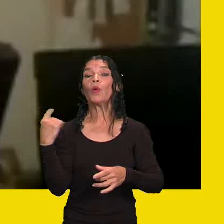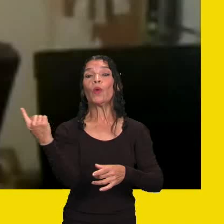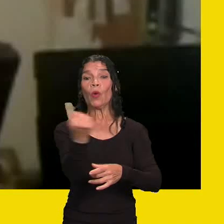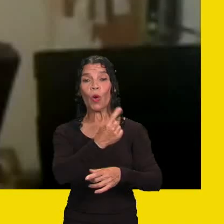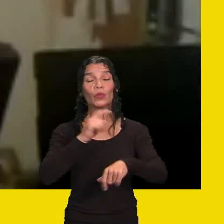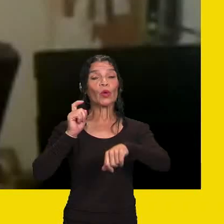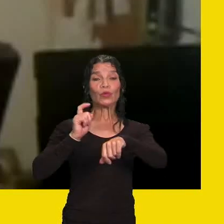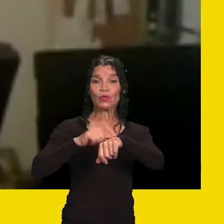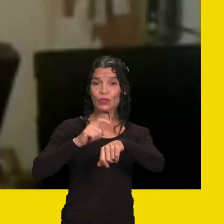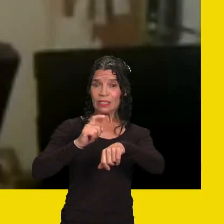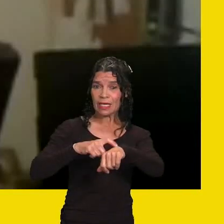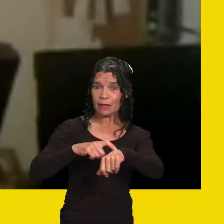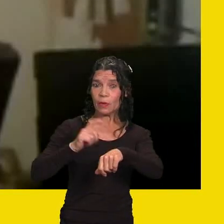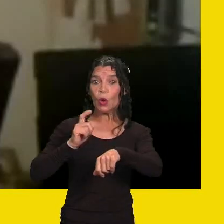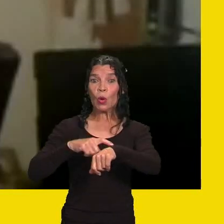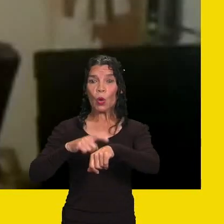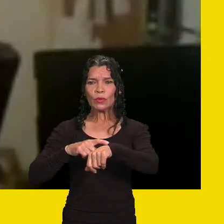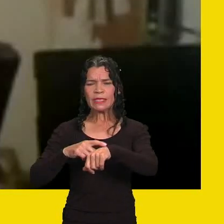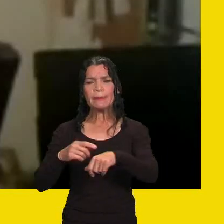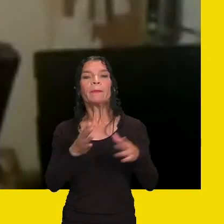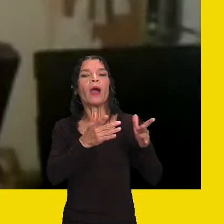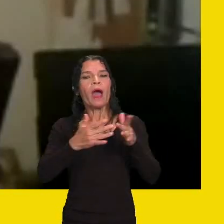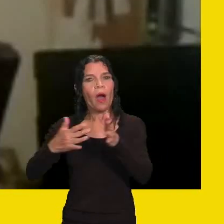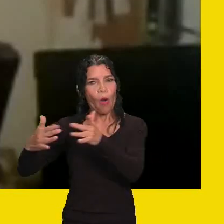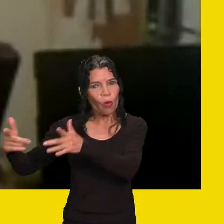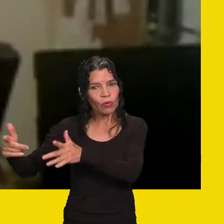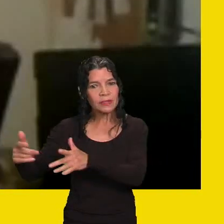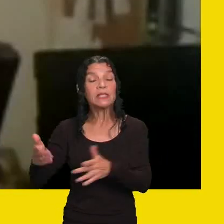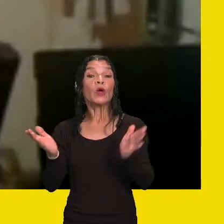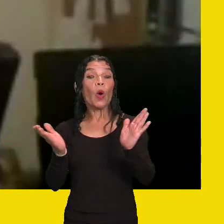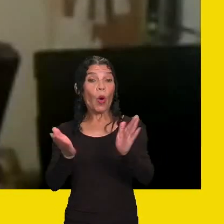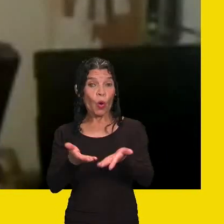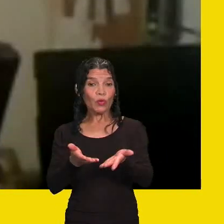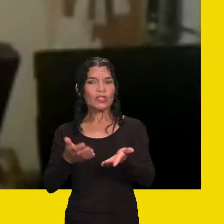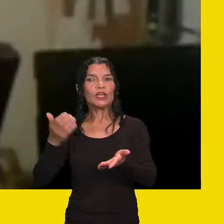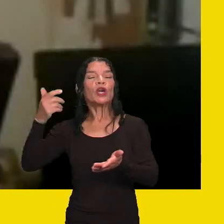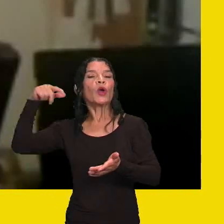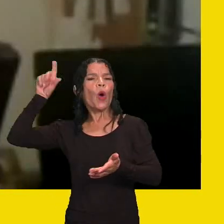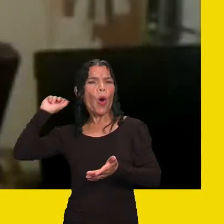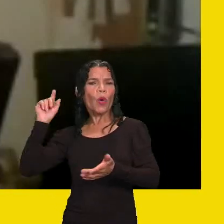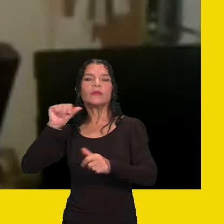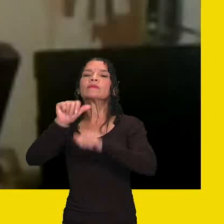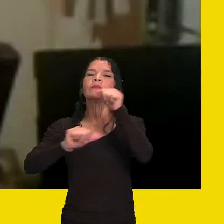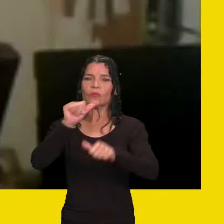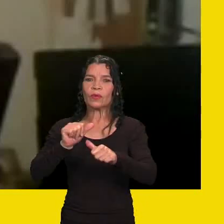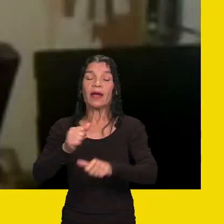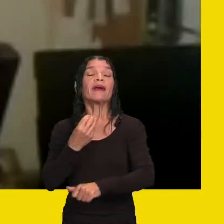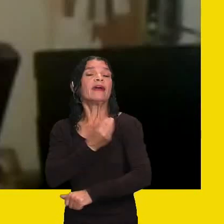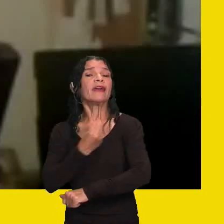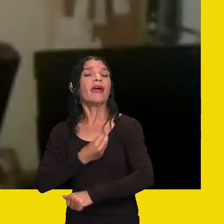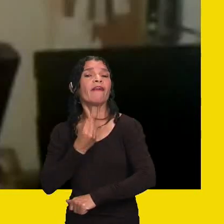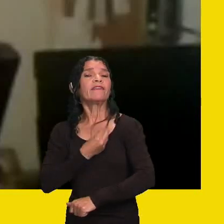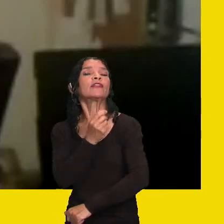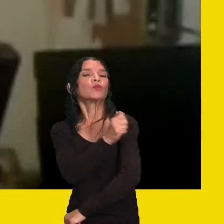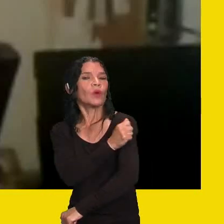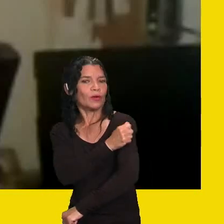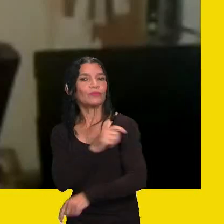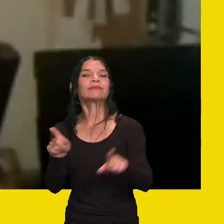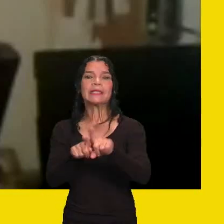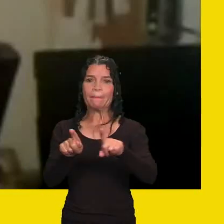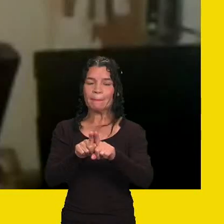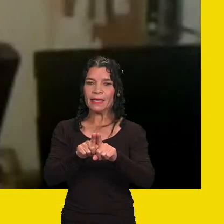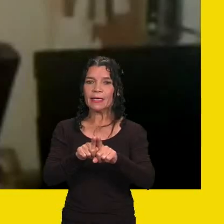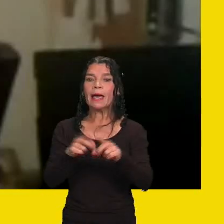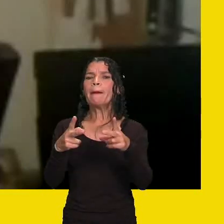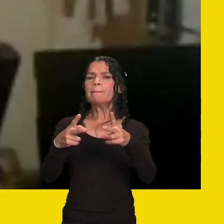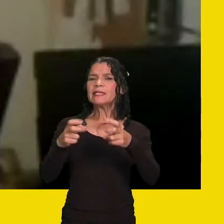tempo, com o tempo que ela ocorre, e contextualizada com a vida dos alunos. Eu acho que a concepção de Paulo Freire,